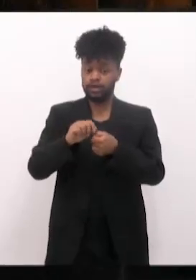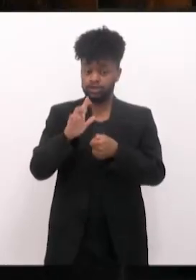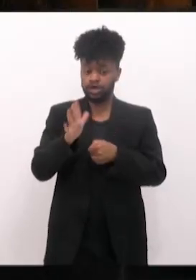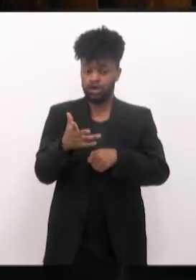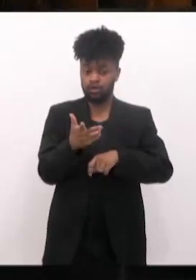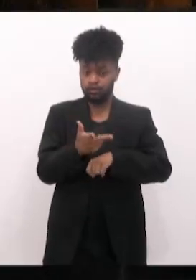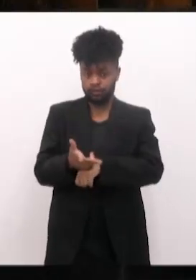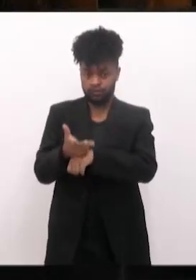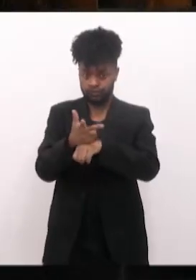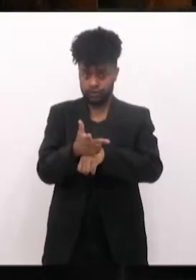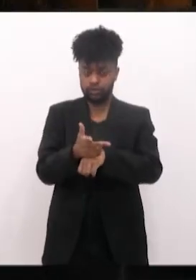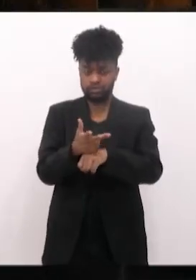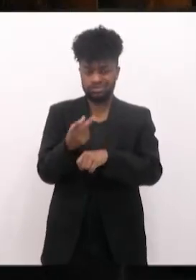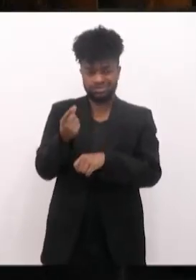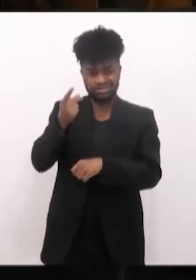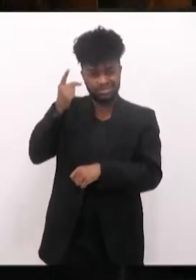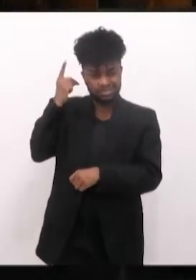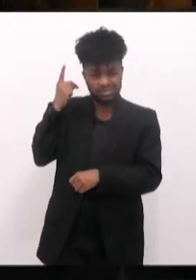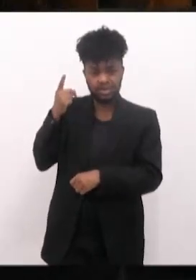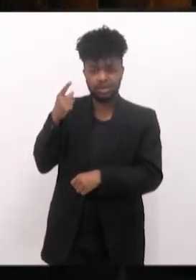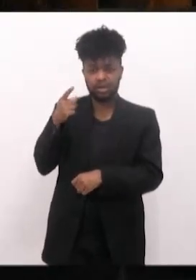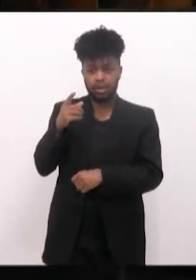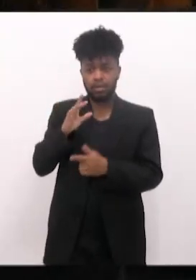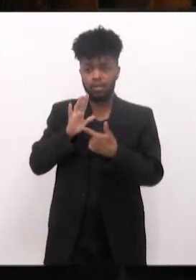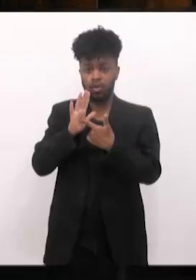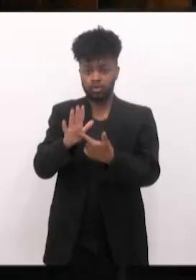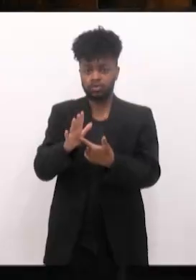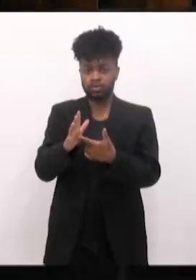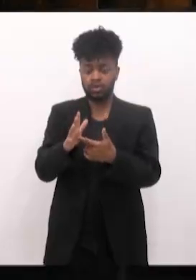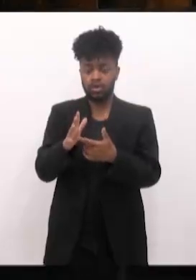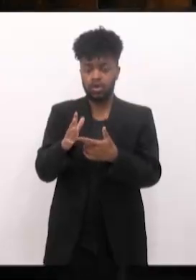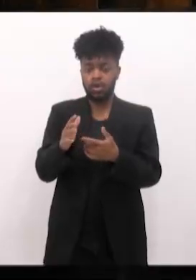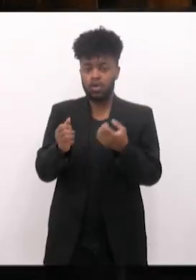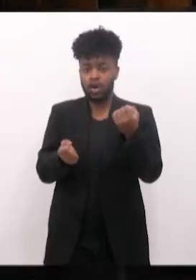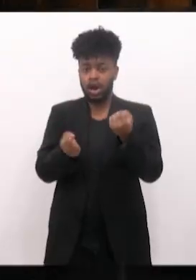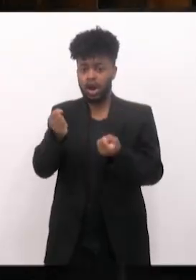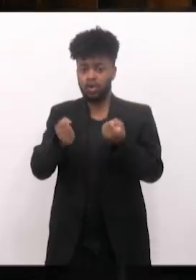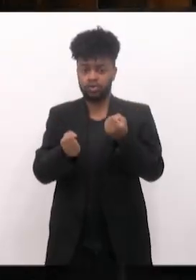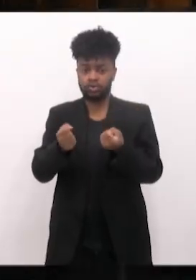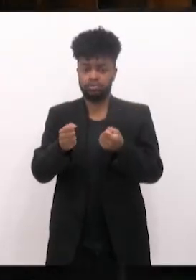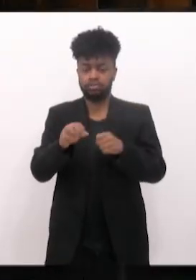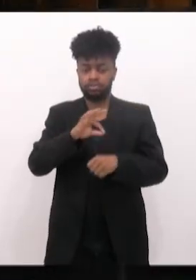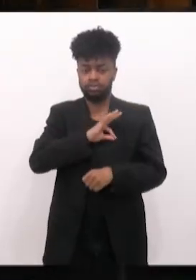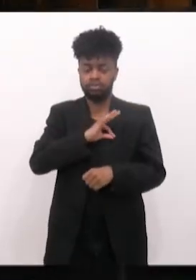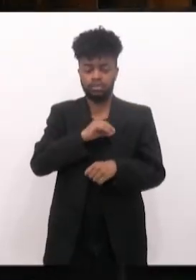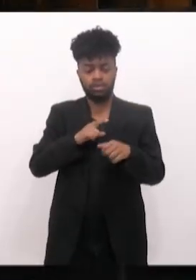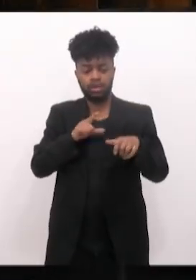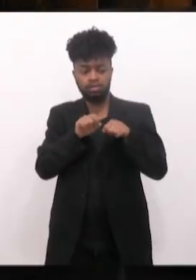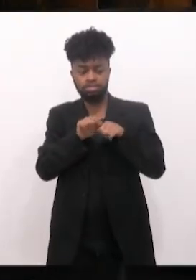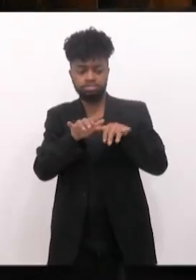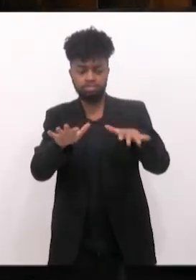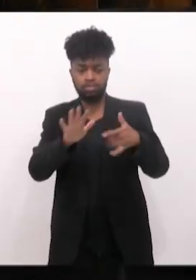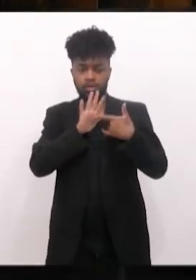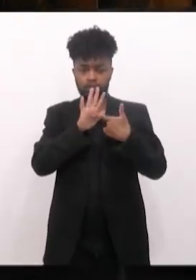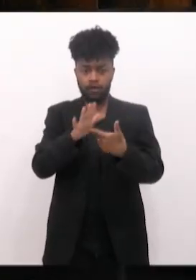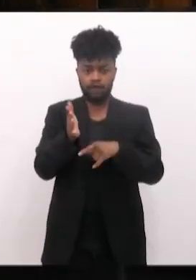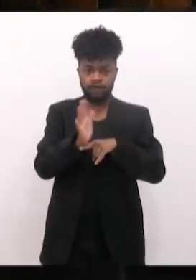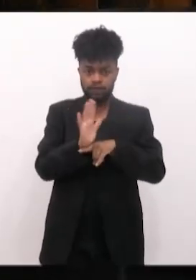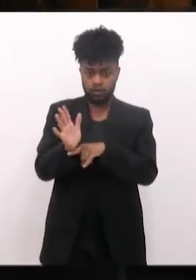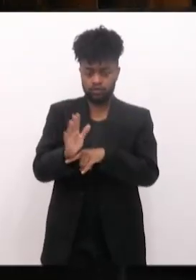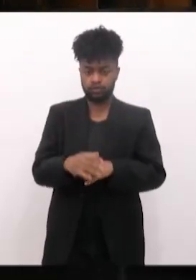vídeo há anos atrás que passou o caveirão do meu lado, e esse vídeo rodou o